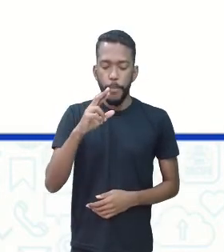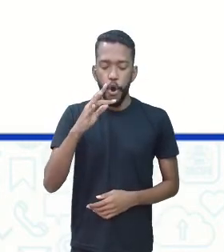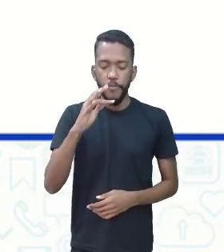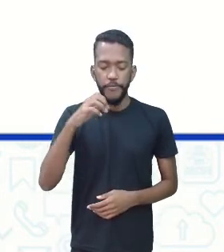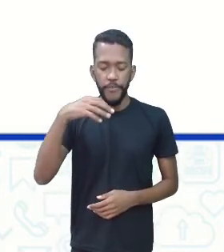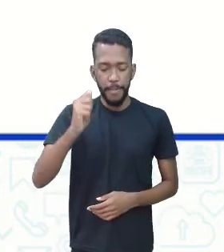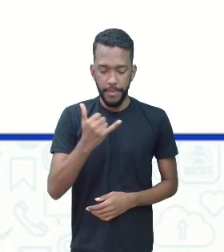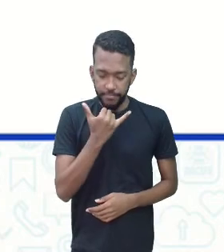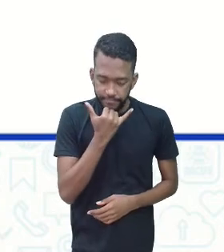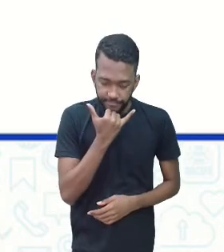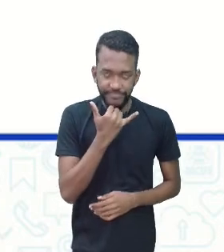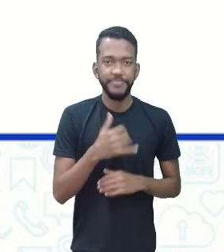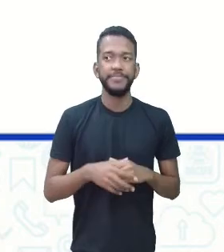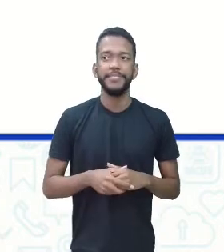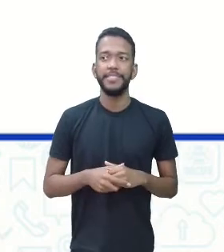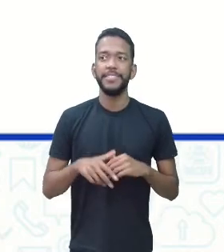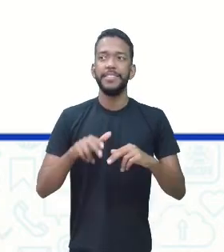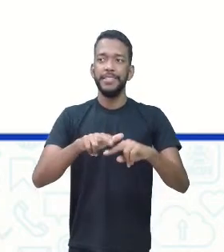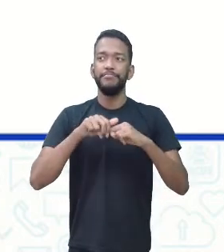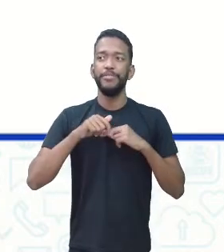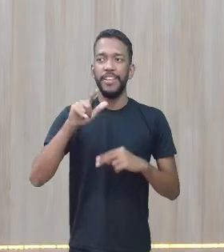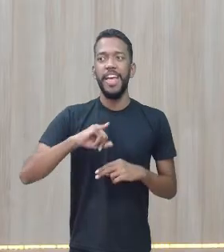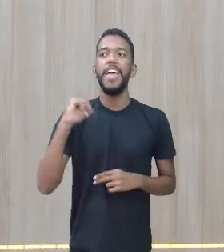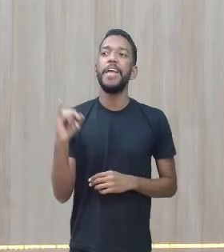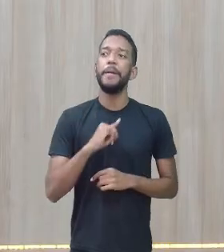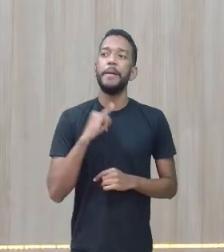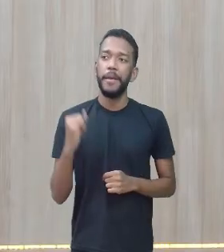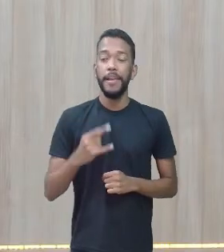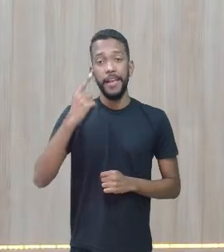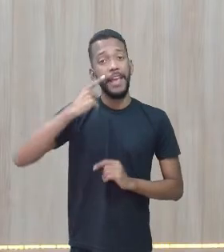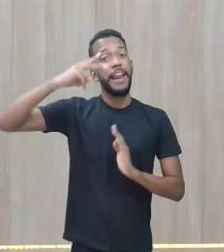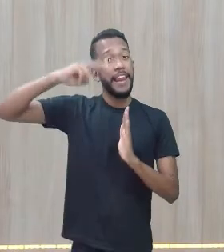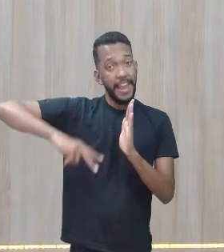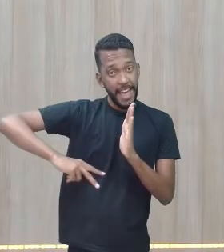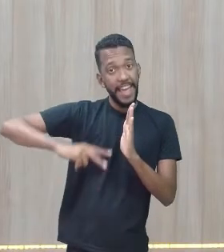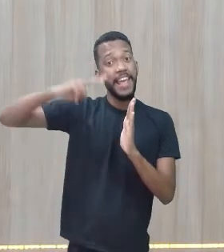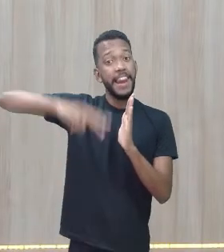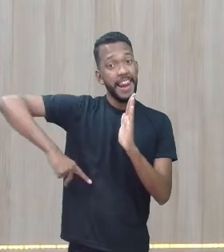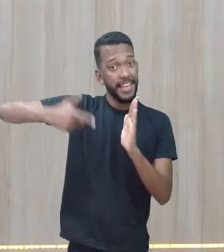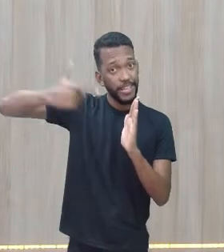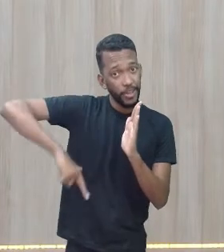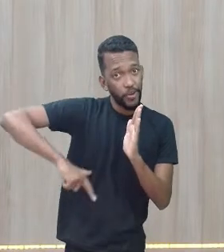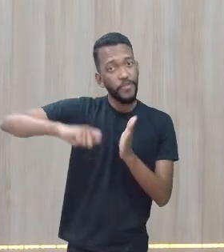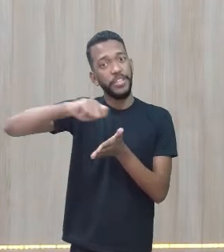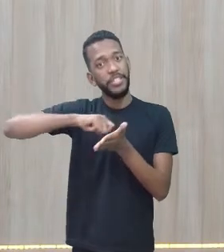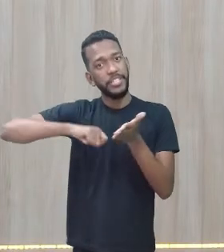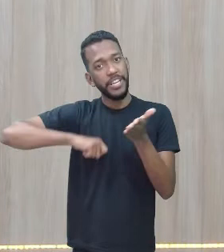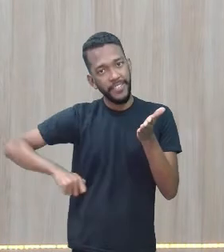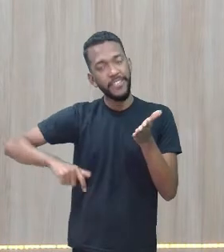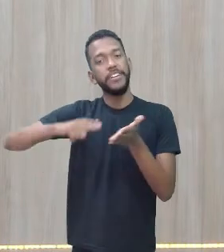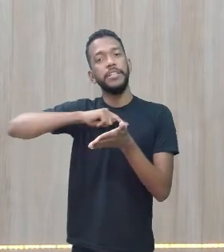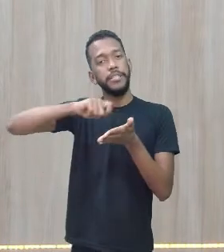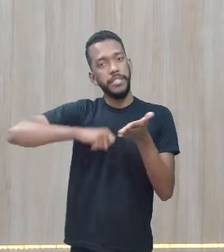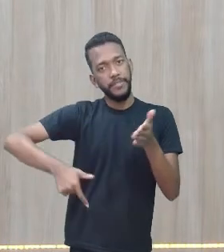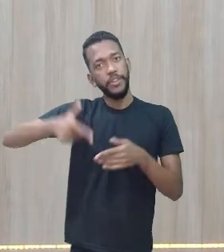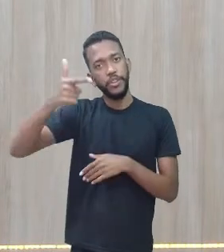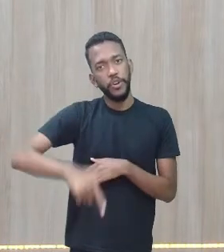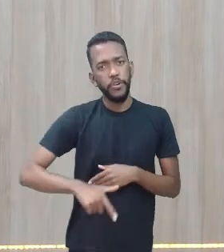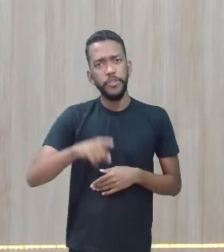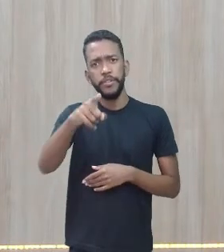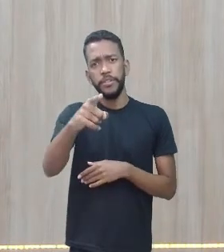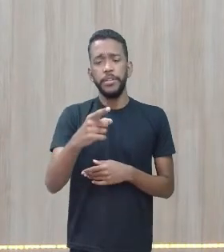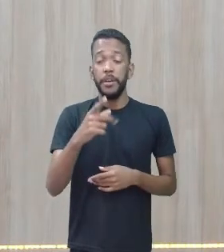morfemas. Por isso que é muito importante ler, reler, escrever e reescrever. Nunca se